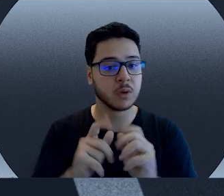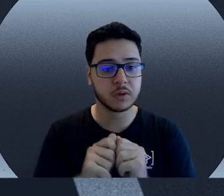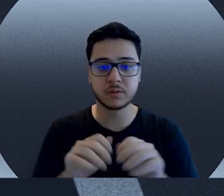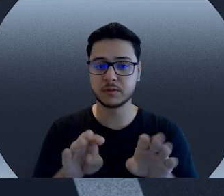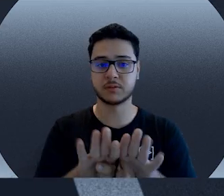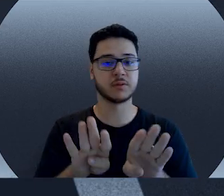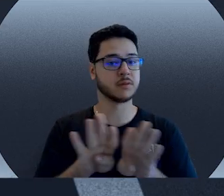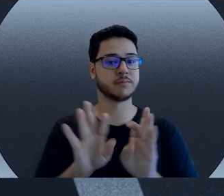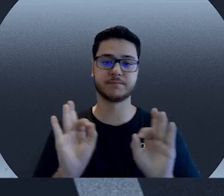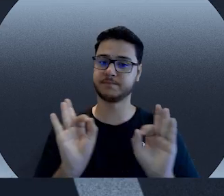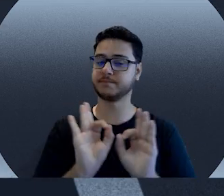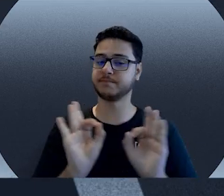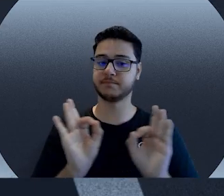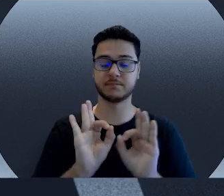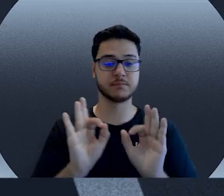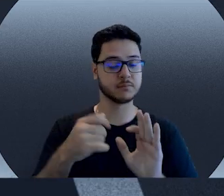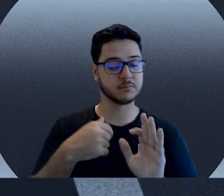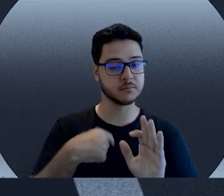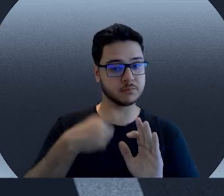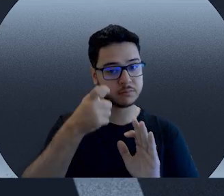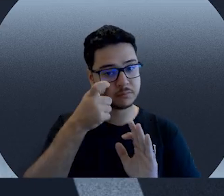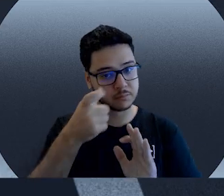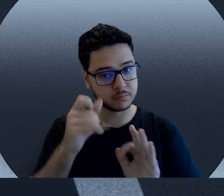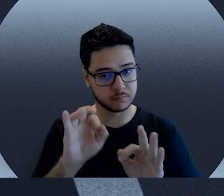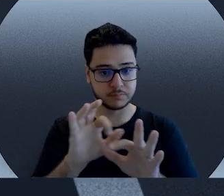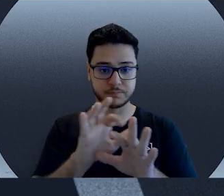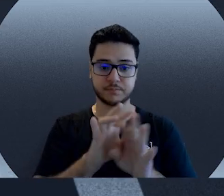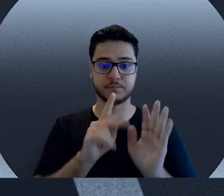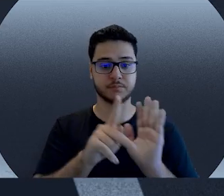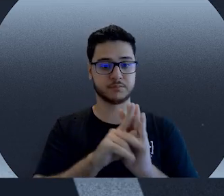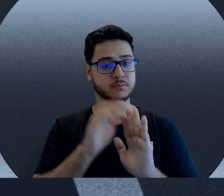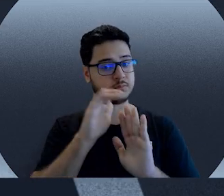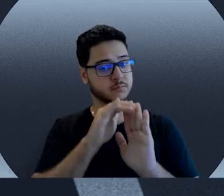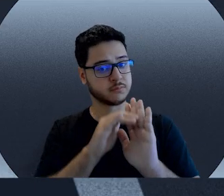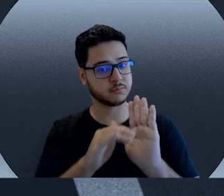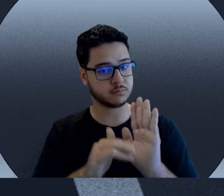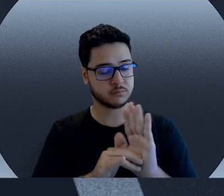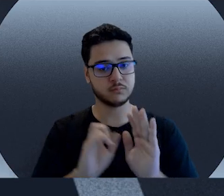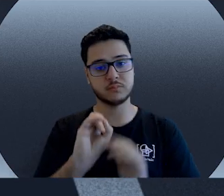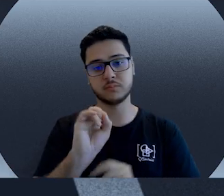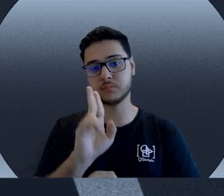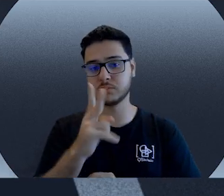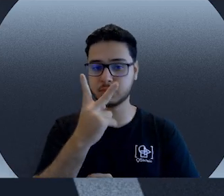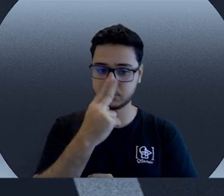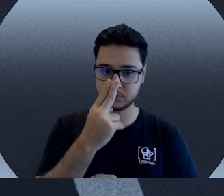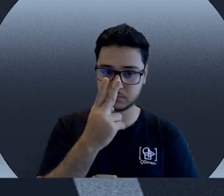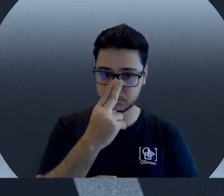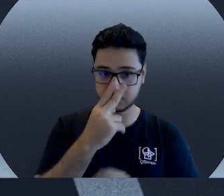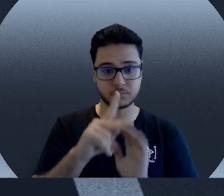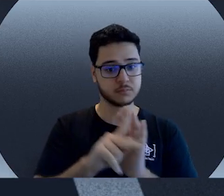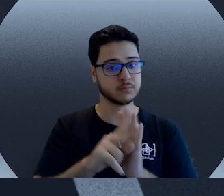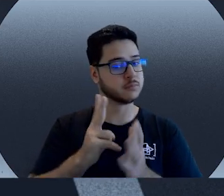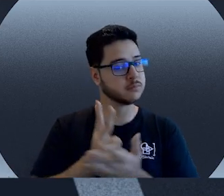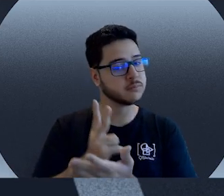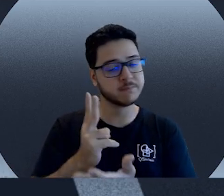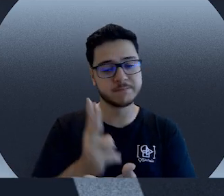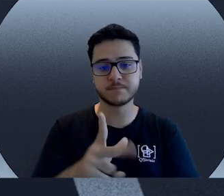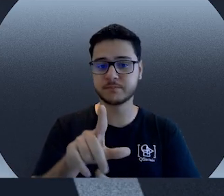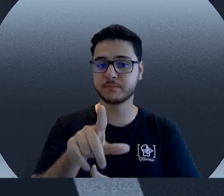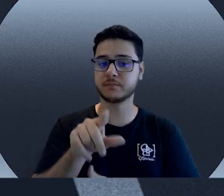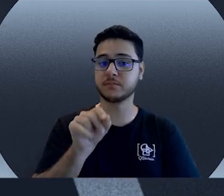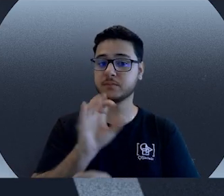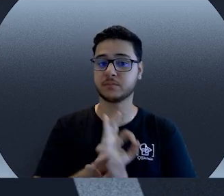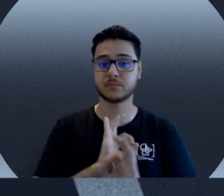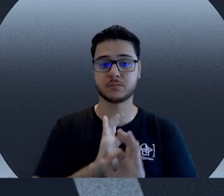dessa formação de professores esgotar essas listagens ou possibilidades. Inclusive, é sempre uma ótima opção